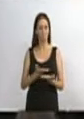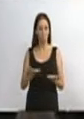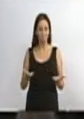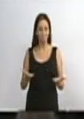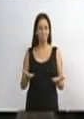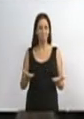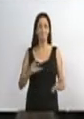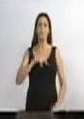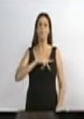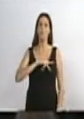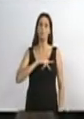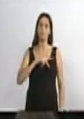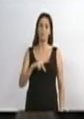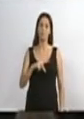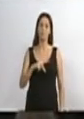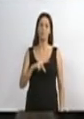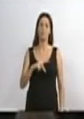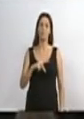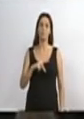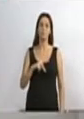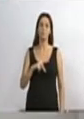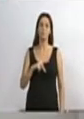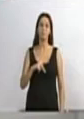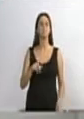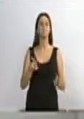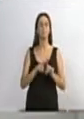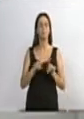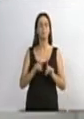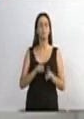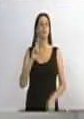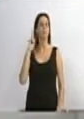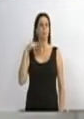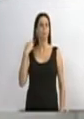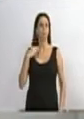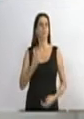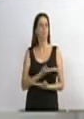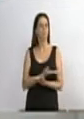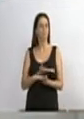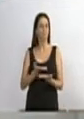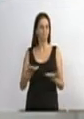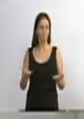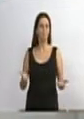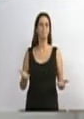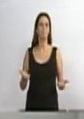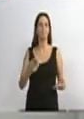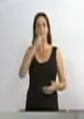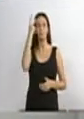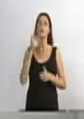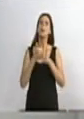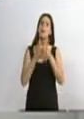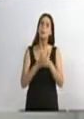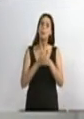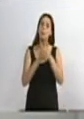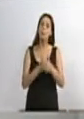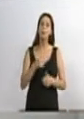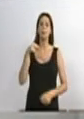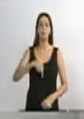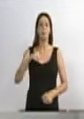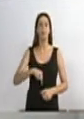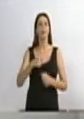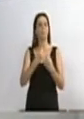Senhor presidente, senhores vereadores, quem nos acompanha aqui no